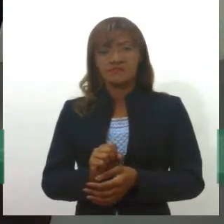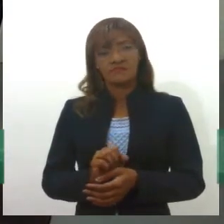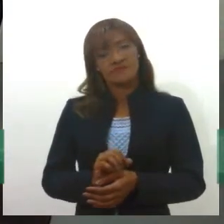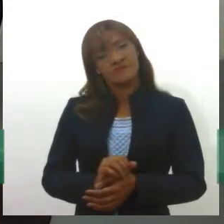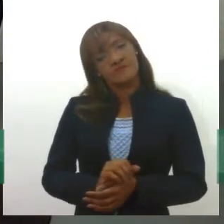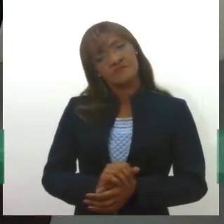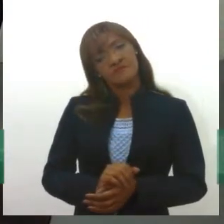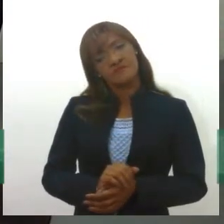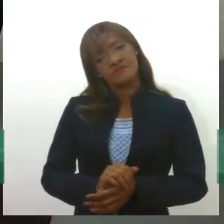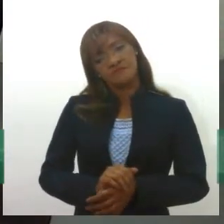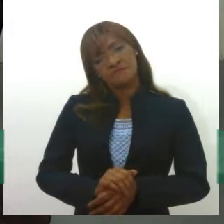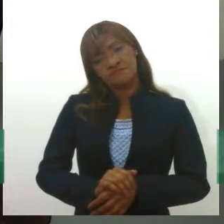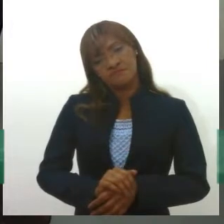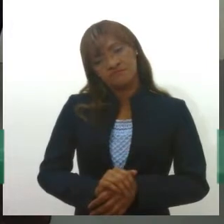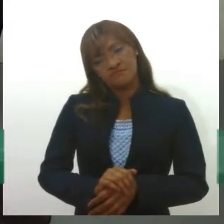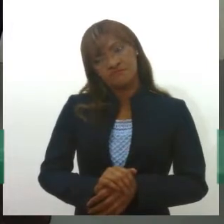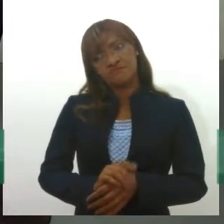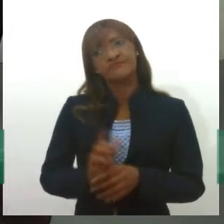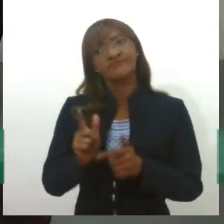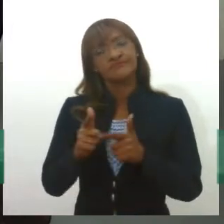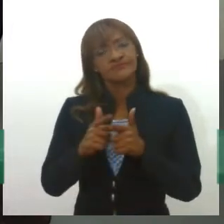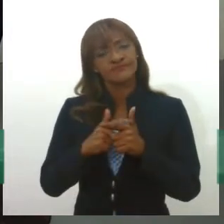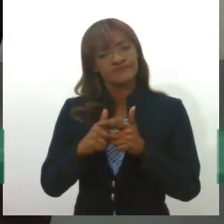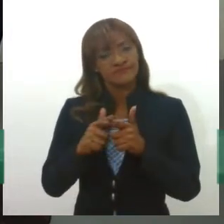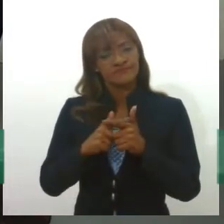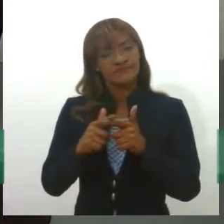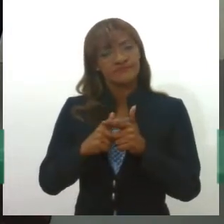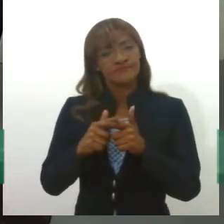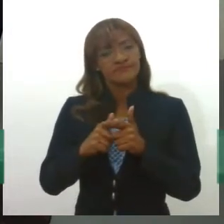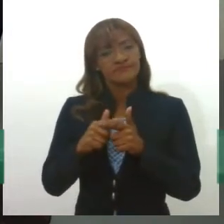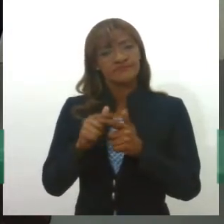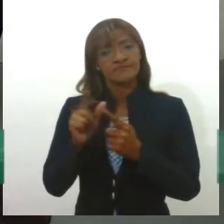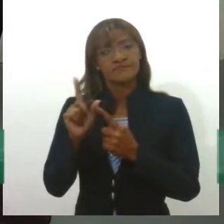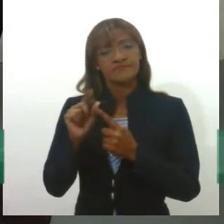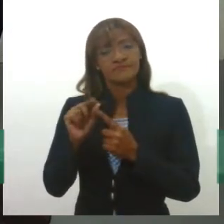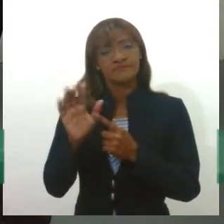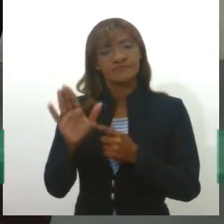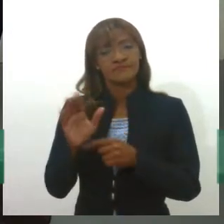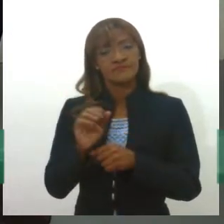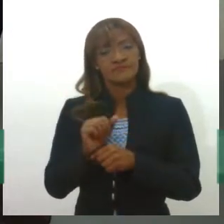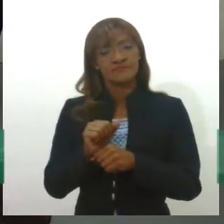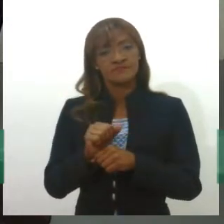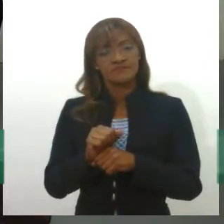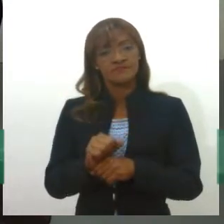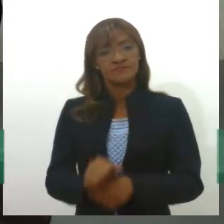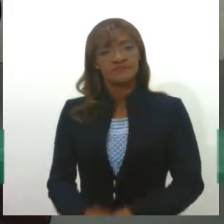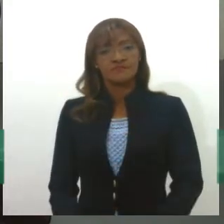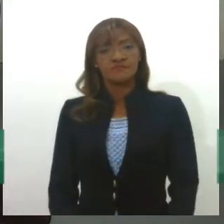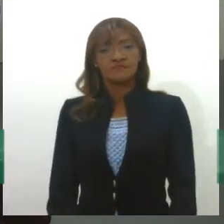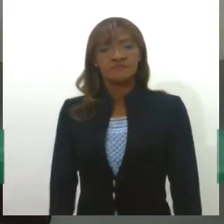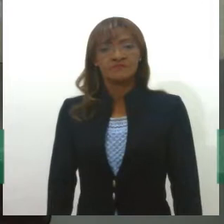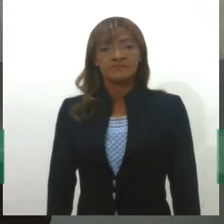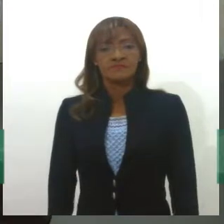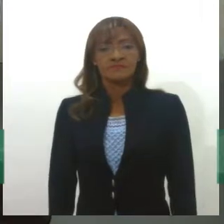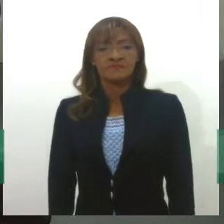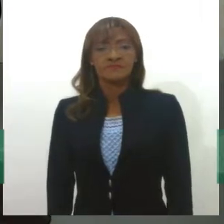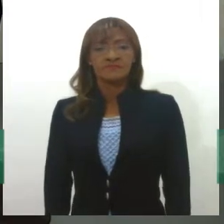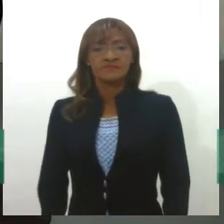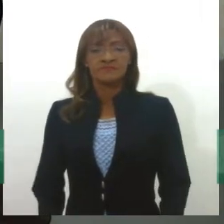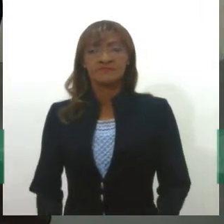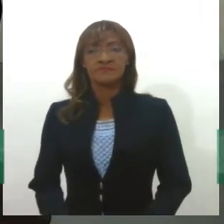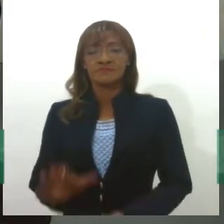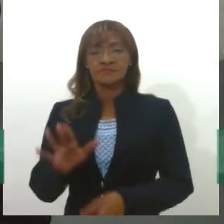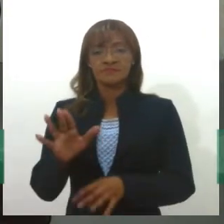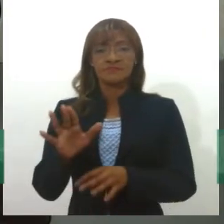Acho que a gente teve um probleminha de conexão. Nivete, consegue me ouvir? Pronto, enquanto a gente restabelece a conexão